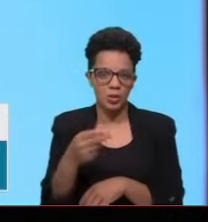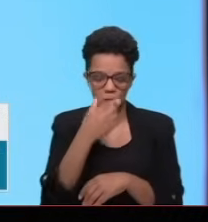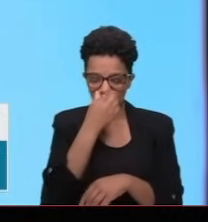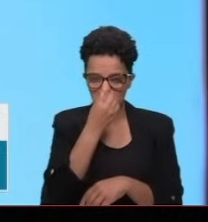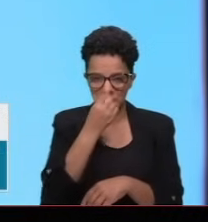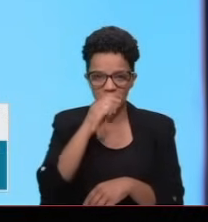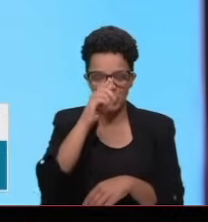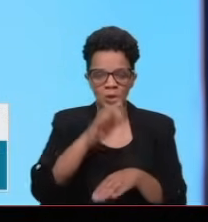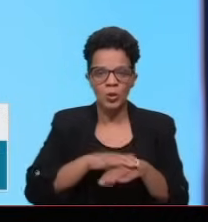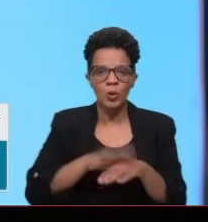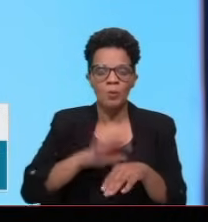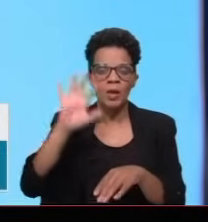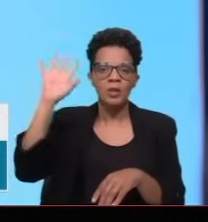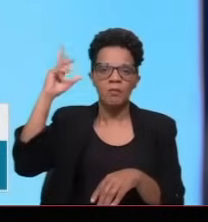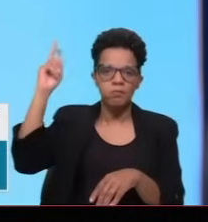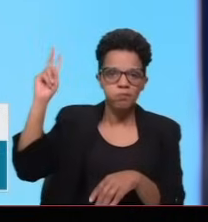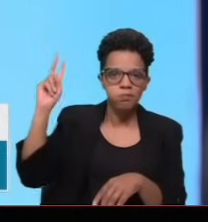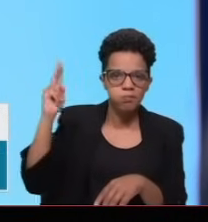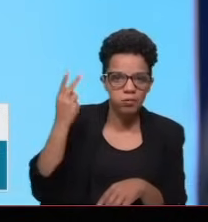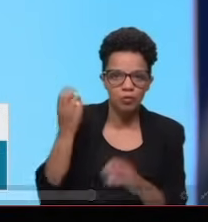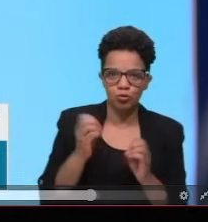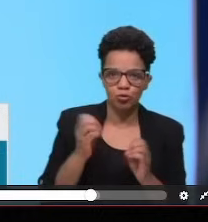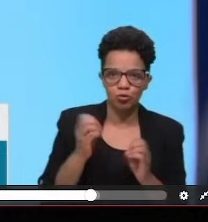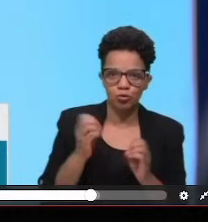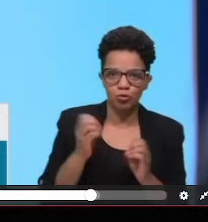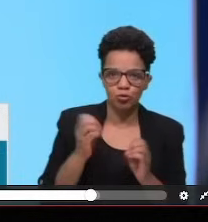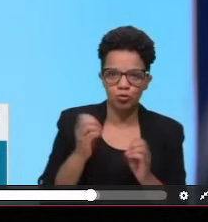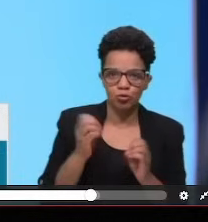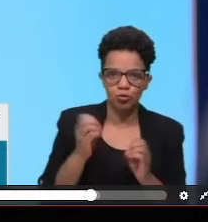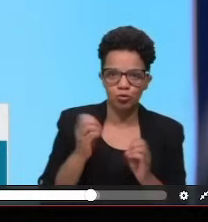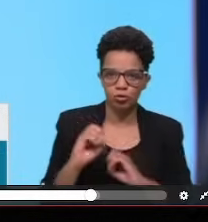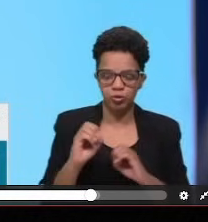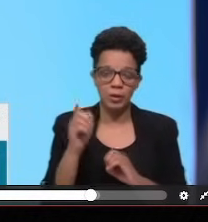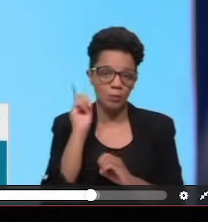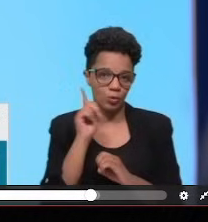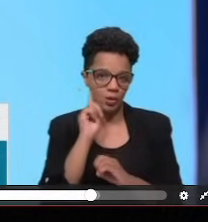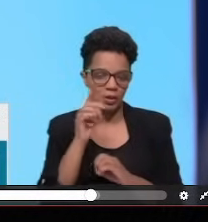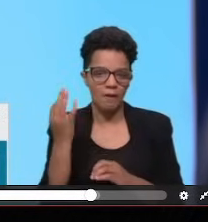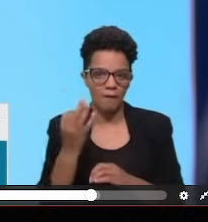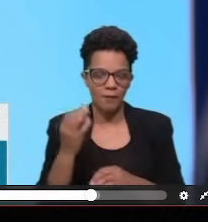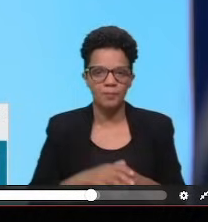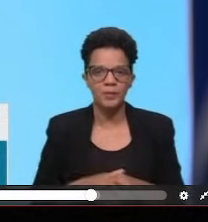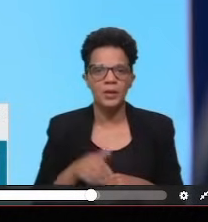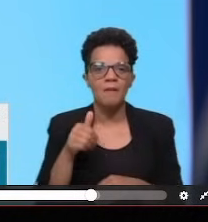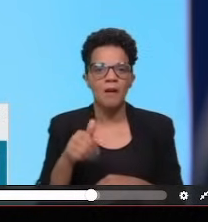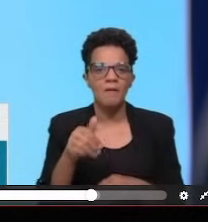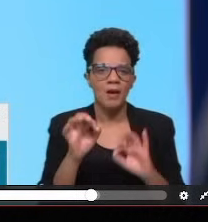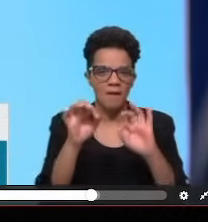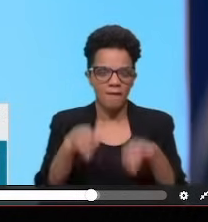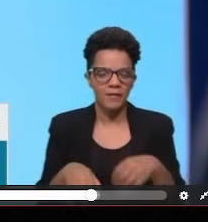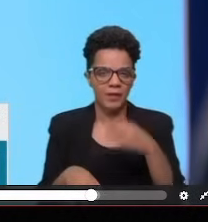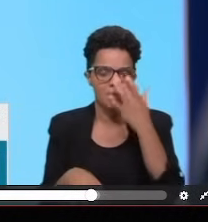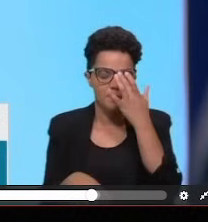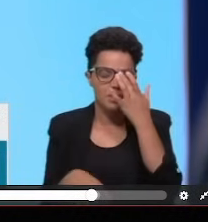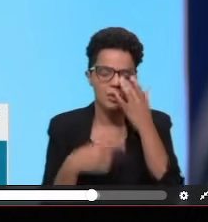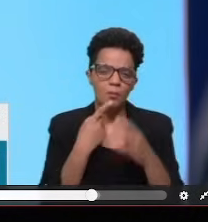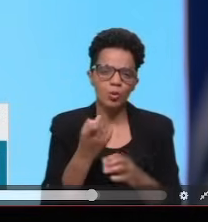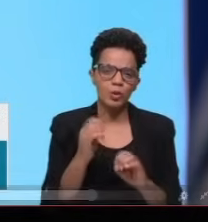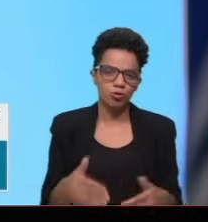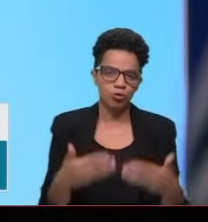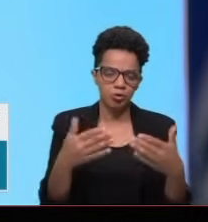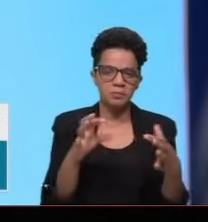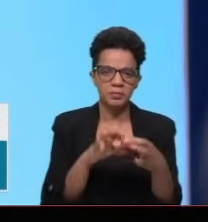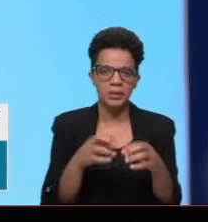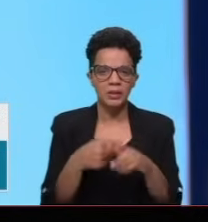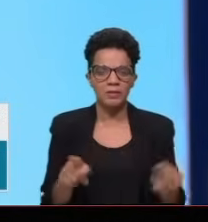fazer a transição climática e por isso é importante mas eu nós que ela diz isto a rir estamos a aproximar-nos no fim ouvi esta pergunta Inicial sobre a